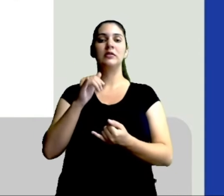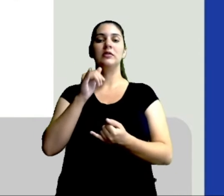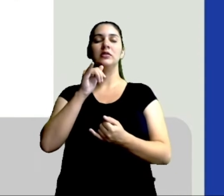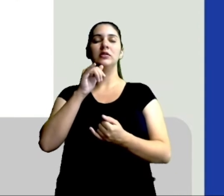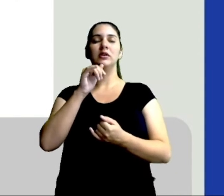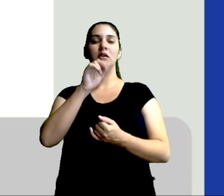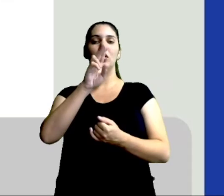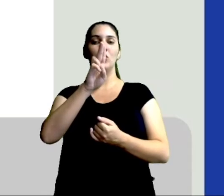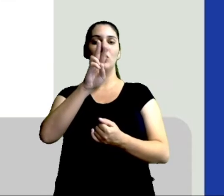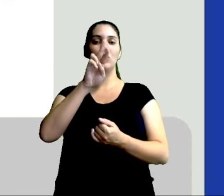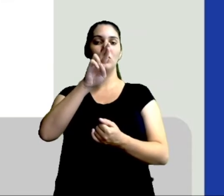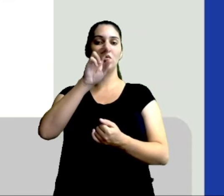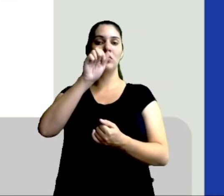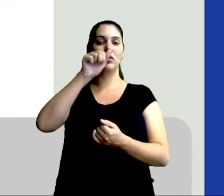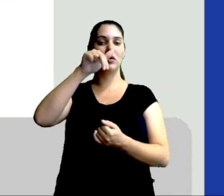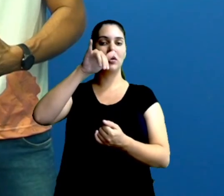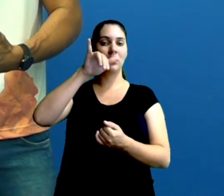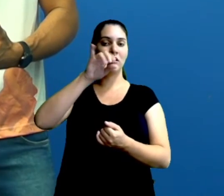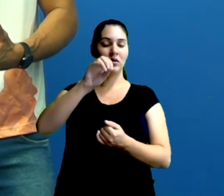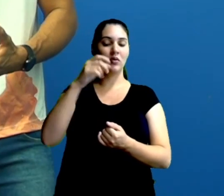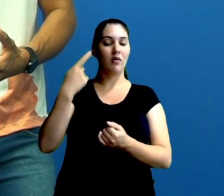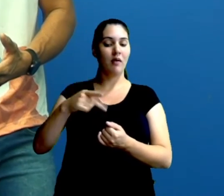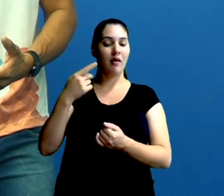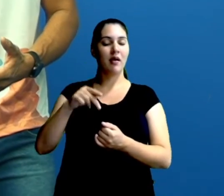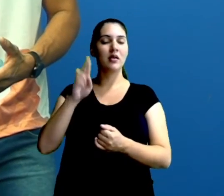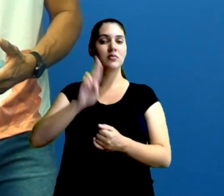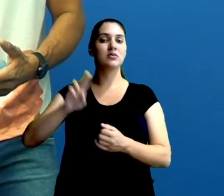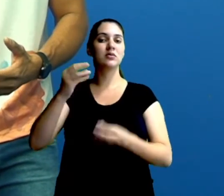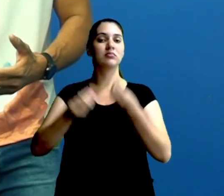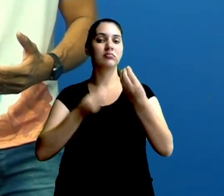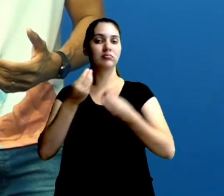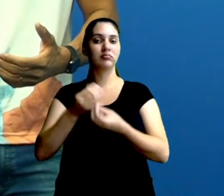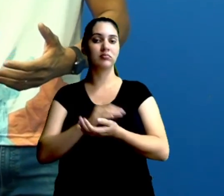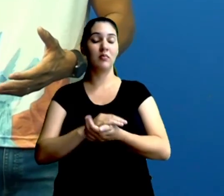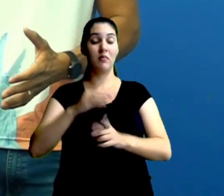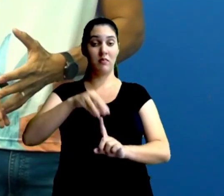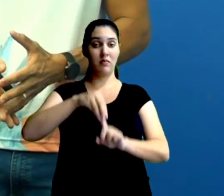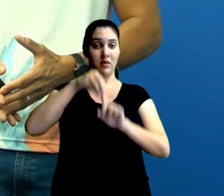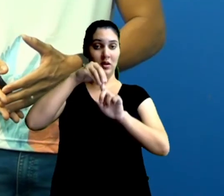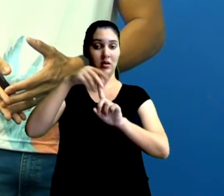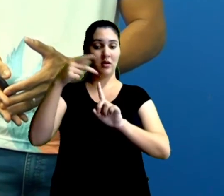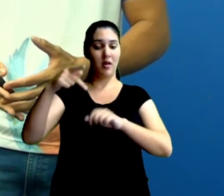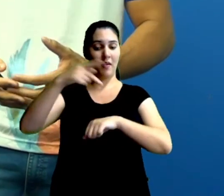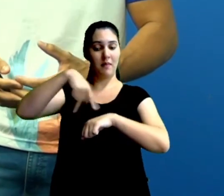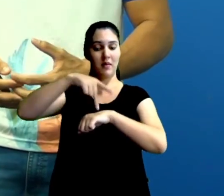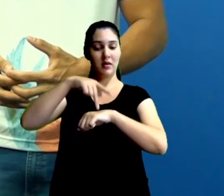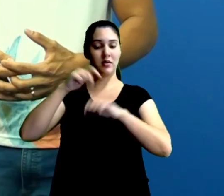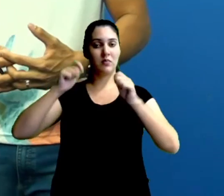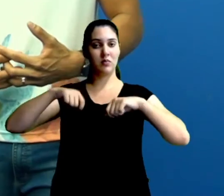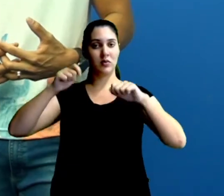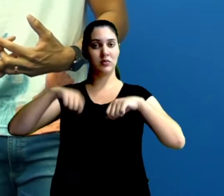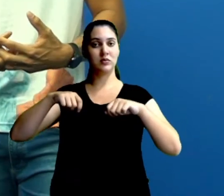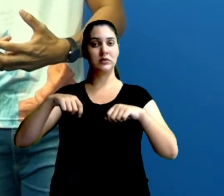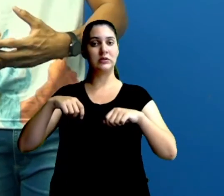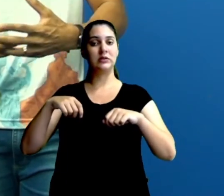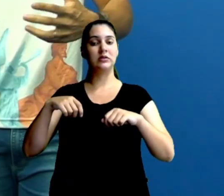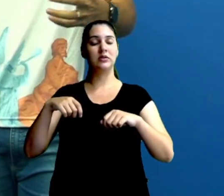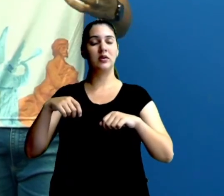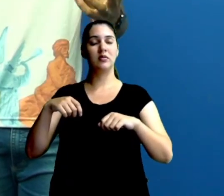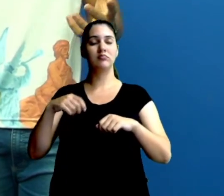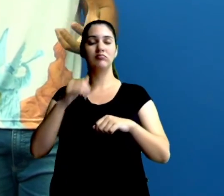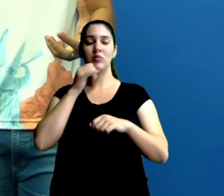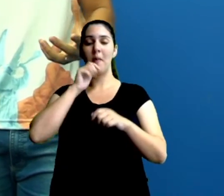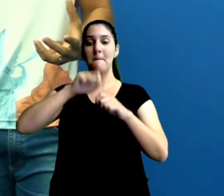urânio, né? O urânio, ele é utilizado, né, principalmente por esses países que possuem essas